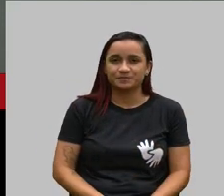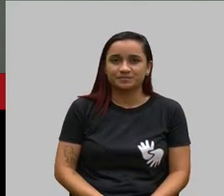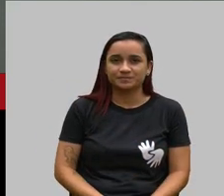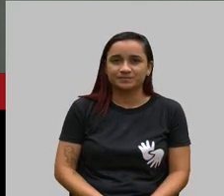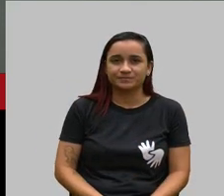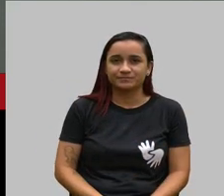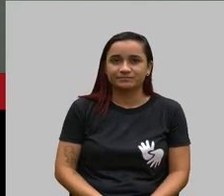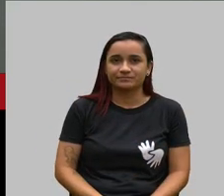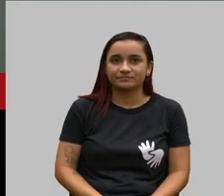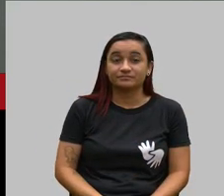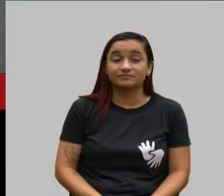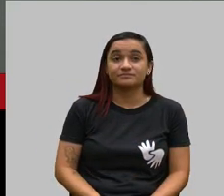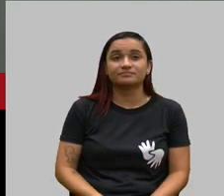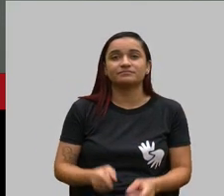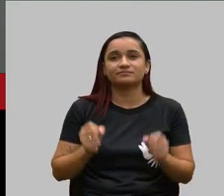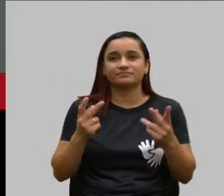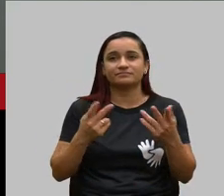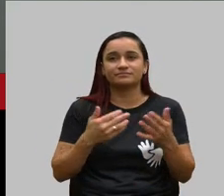Vamos lá.